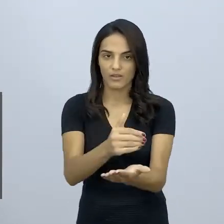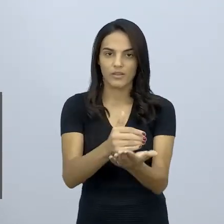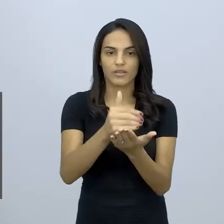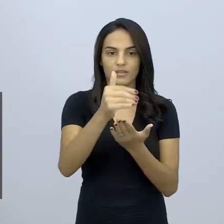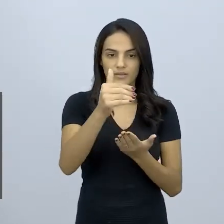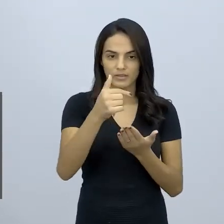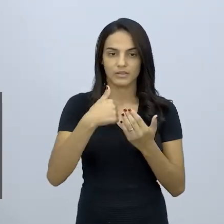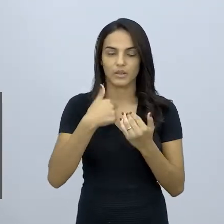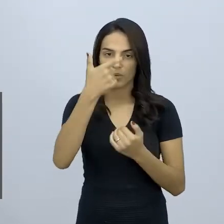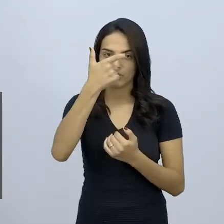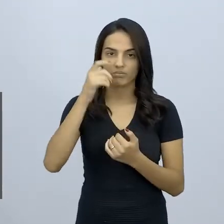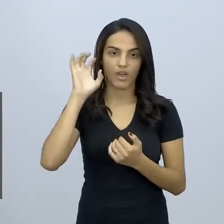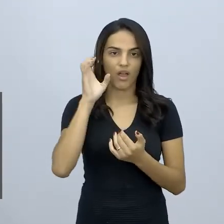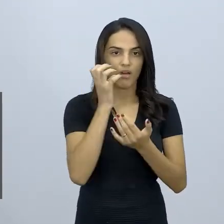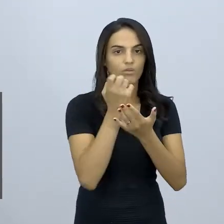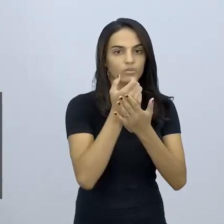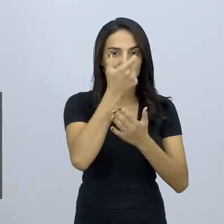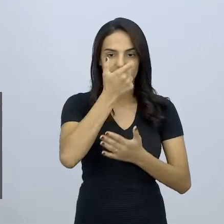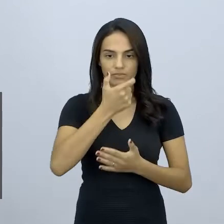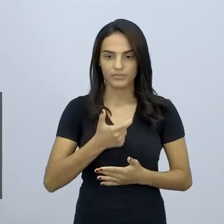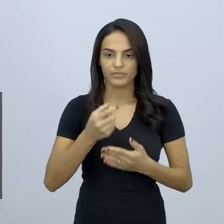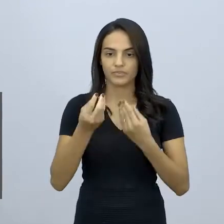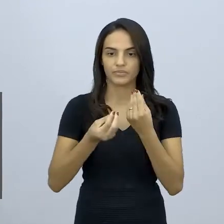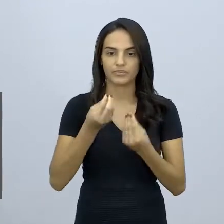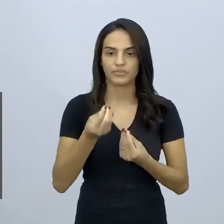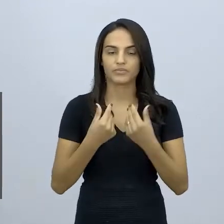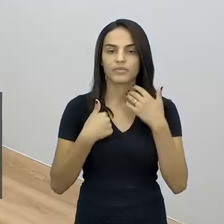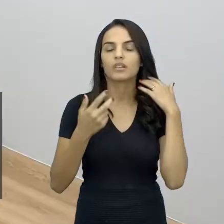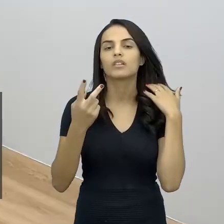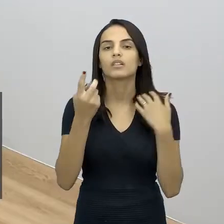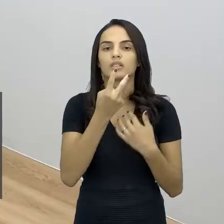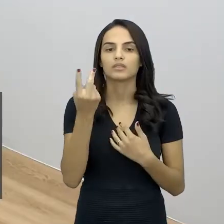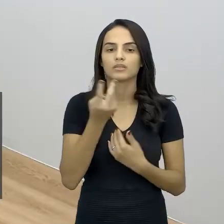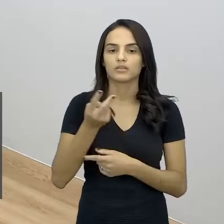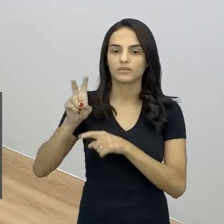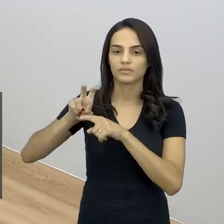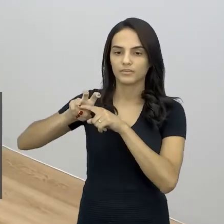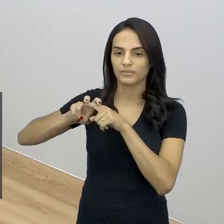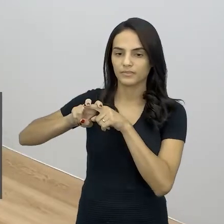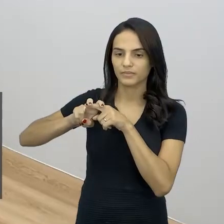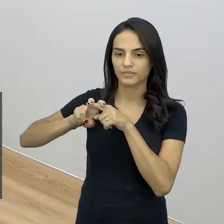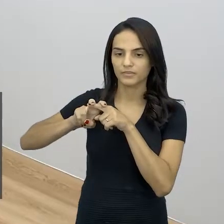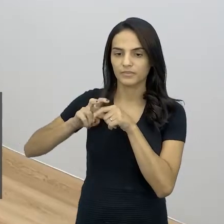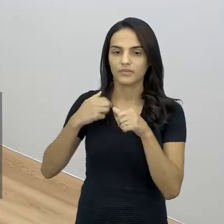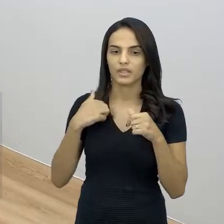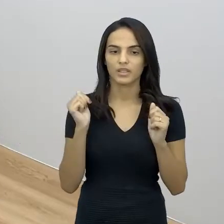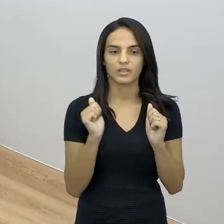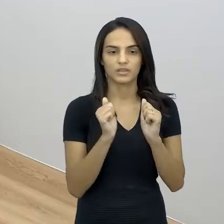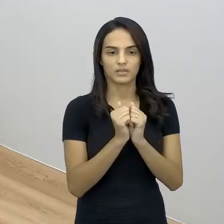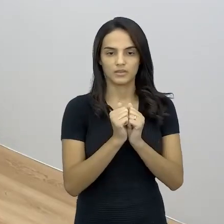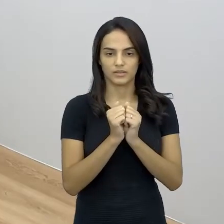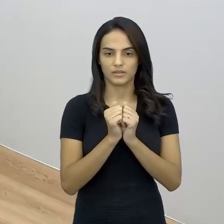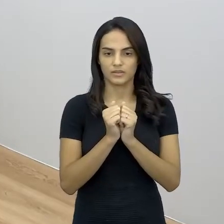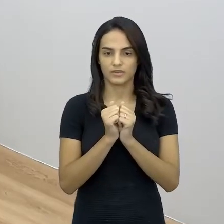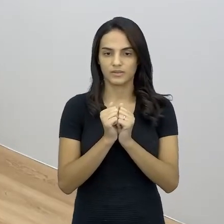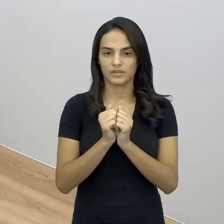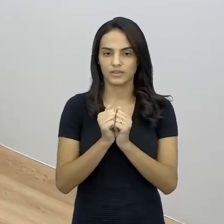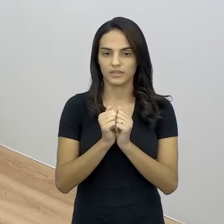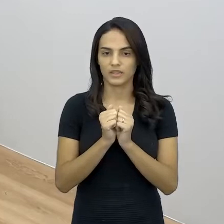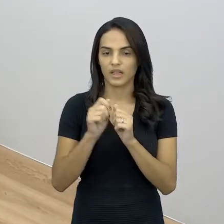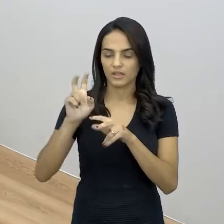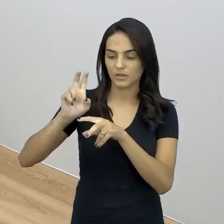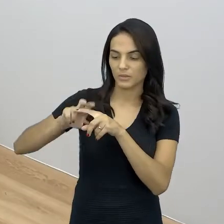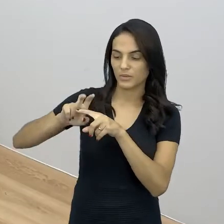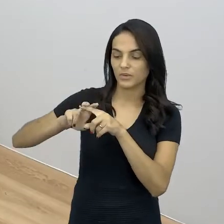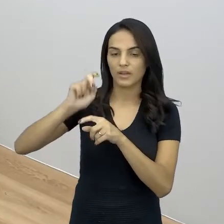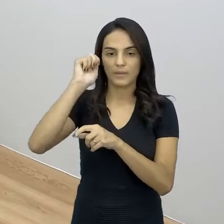a nossa audiodescrição. Nós duas estamos sentadas em duas poltronas, né? As poltronas são